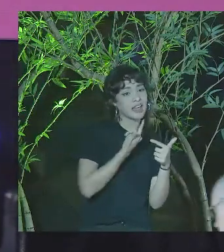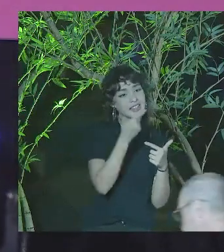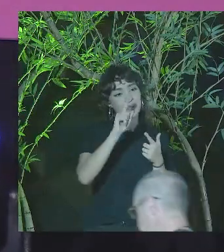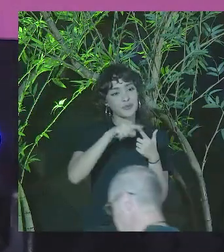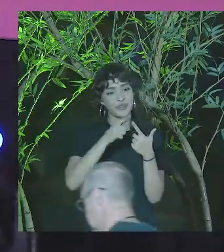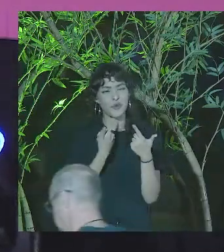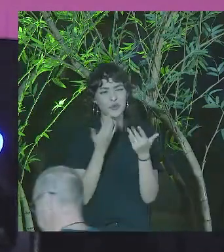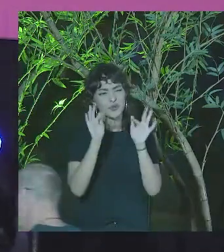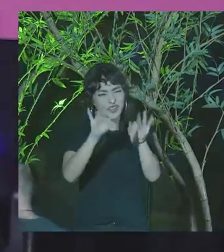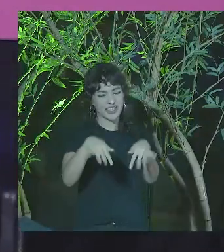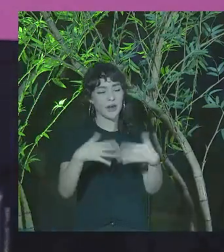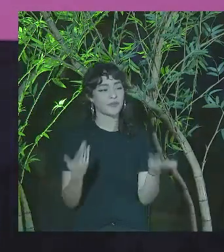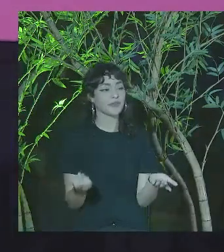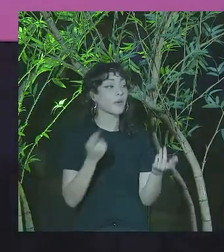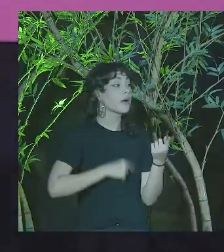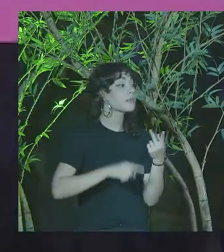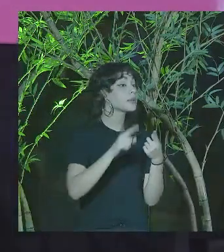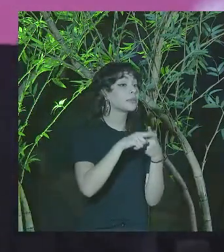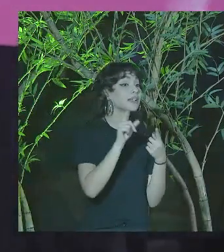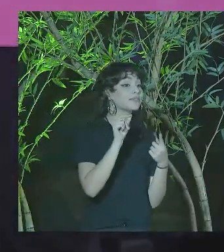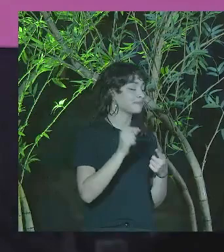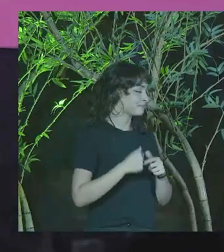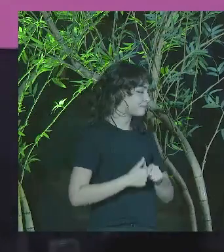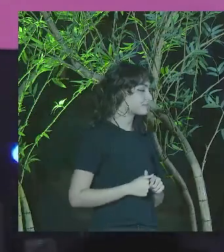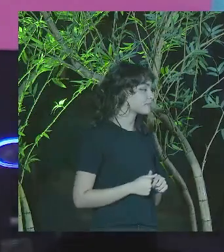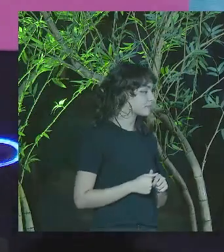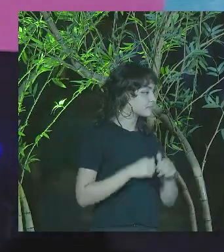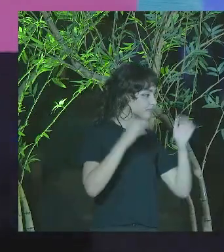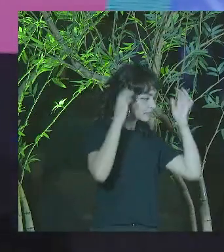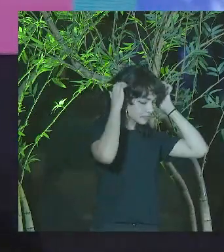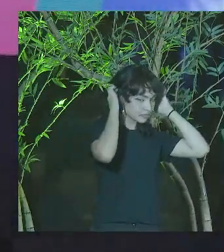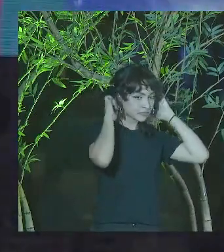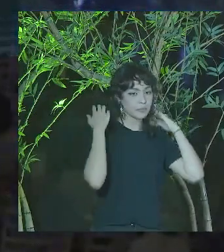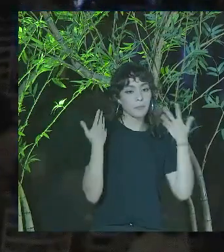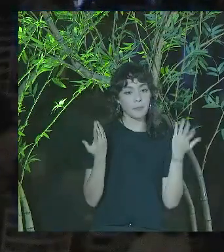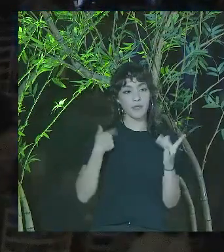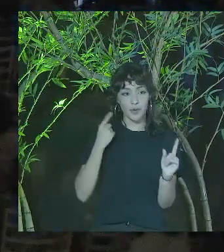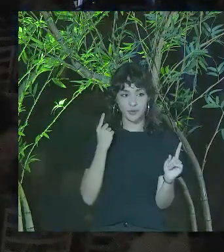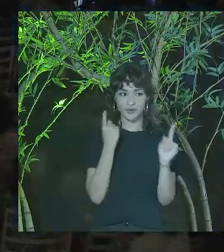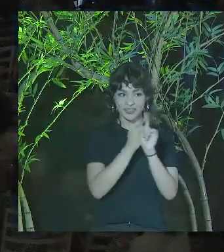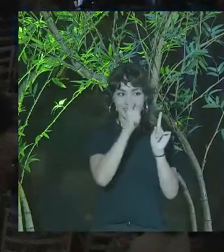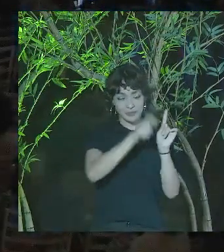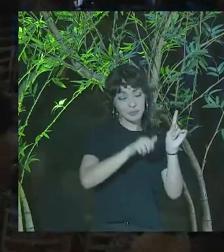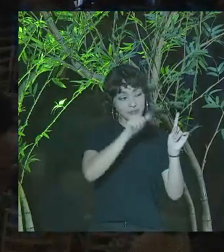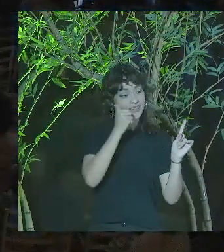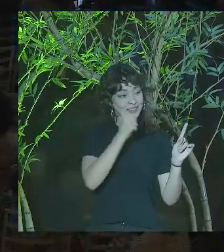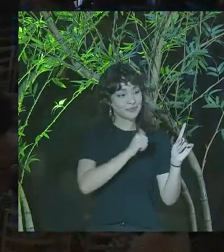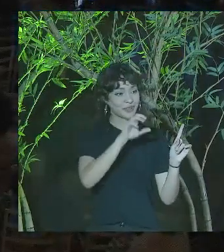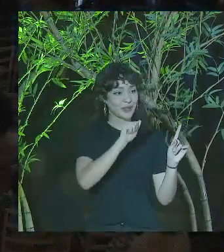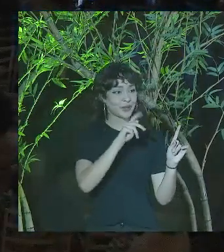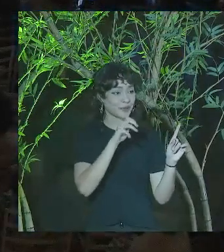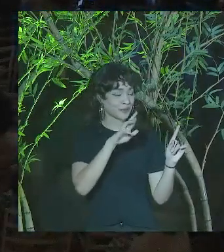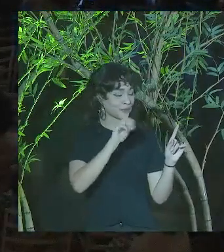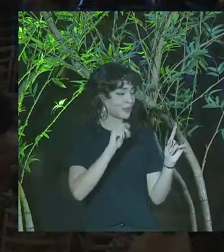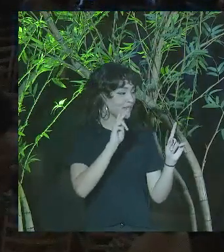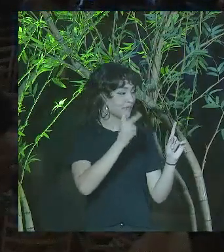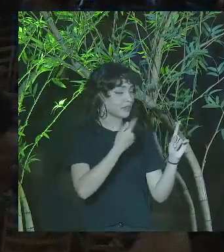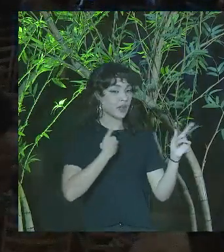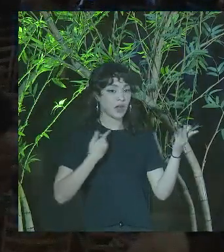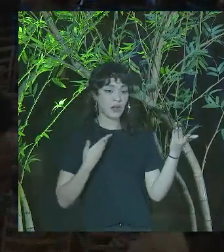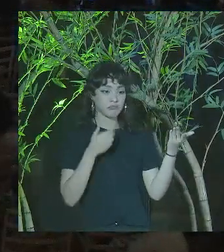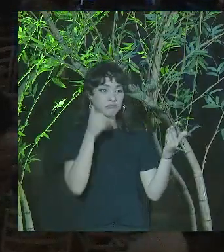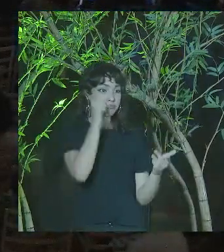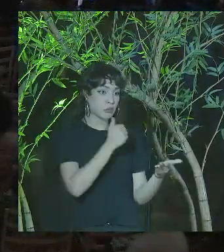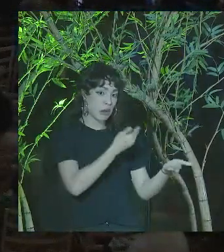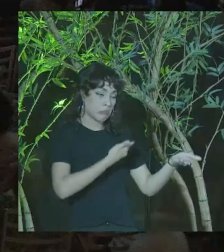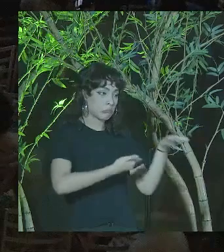finalzinho. E a primeira história é que, nesse encontro com a Oprah, quem foi fazer uma mediação